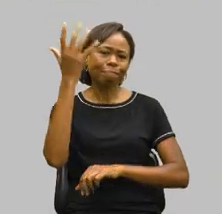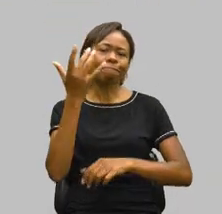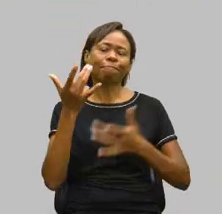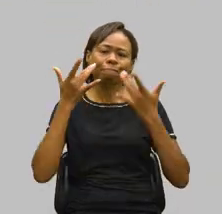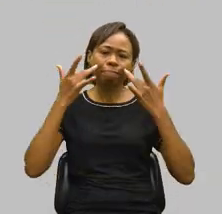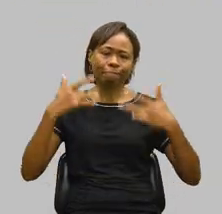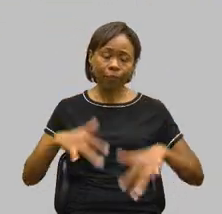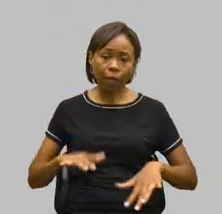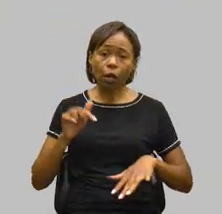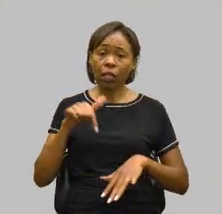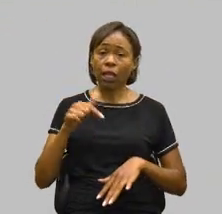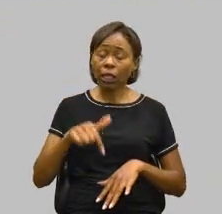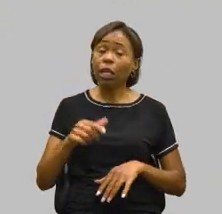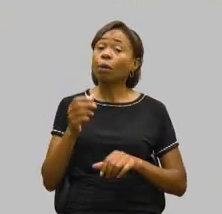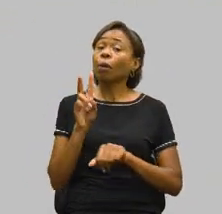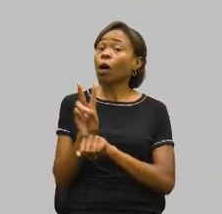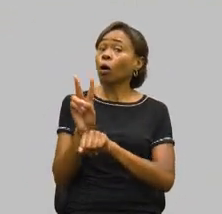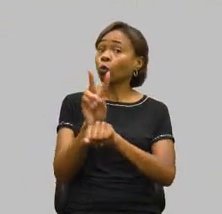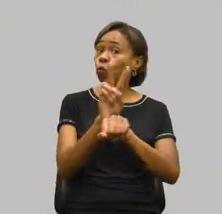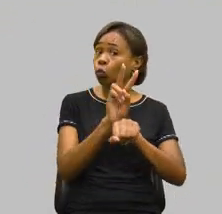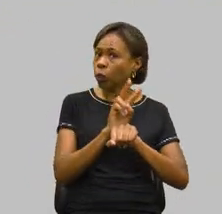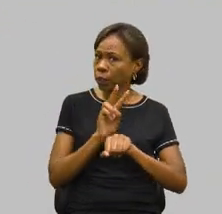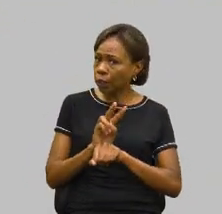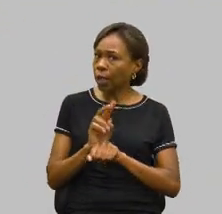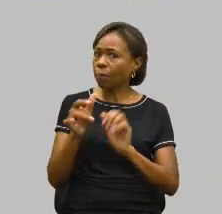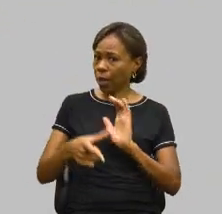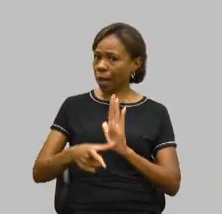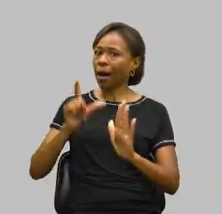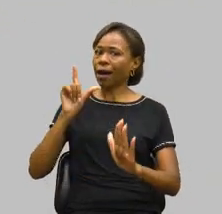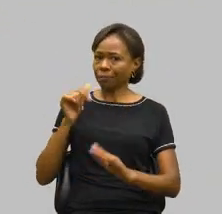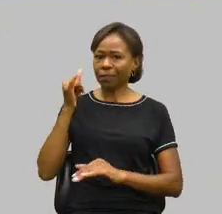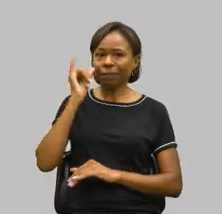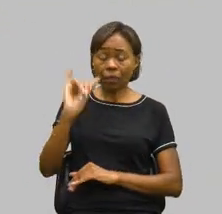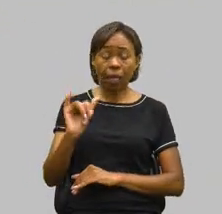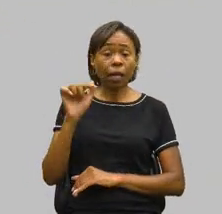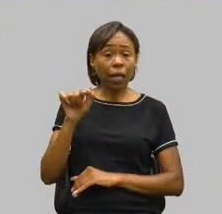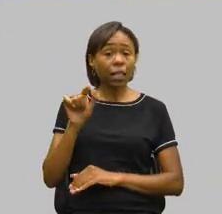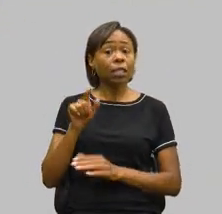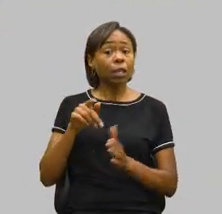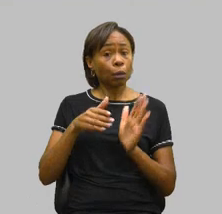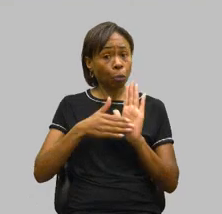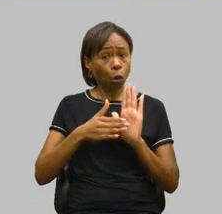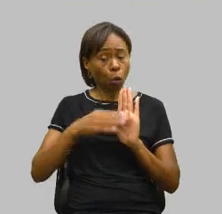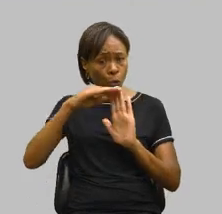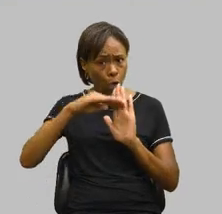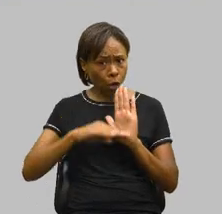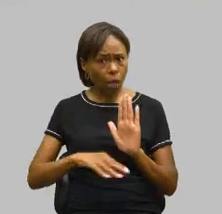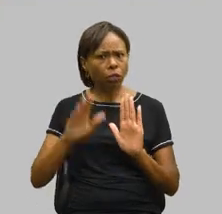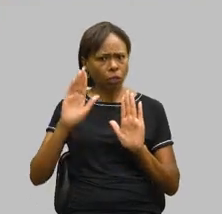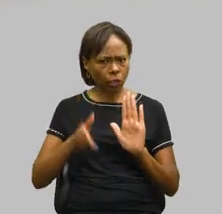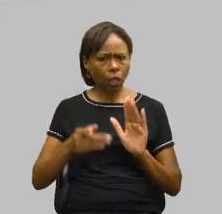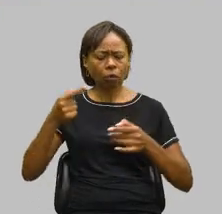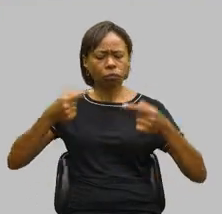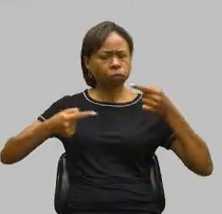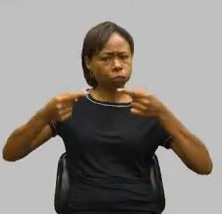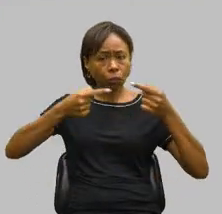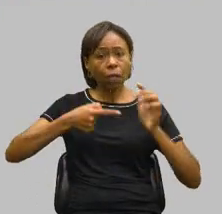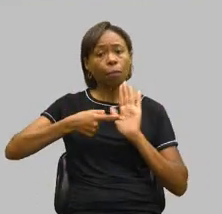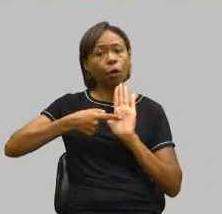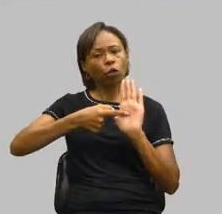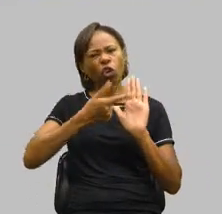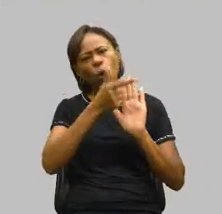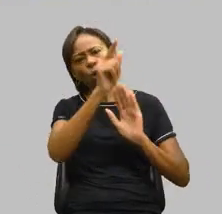a prevenção dessas causas inclusive o programa mapeia Minas ele já tem sido discutido e foi apresentado em outros